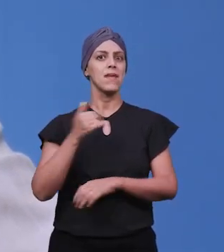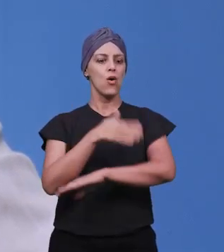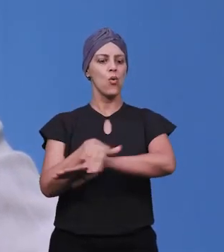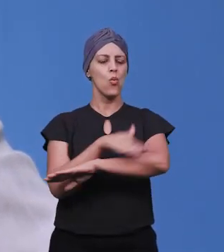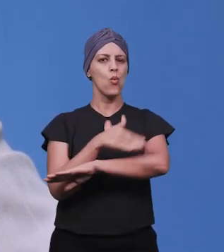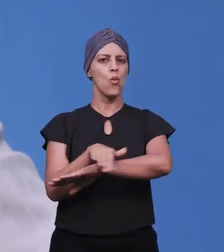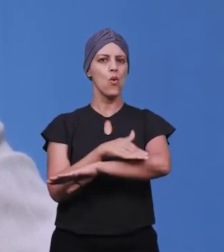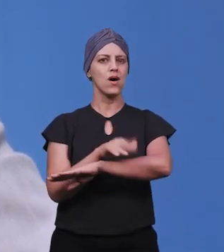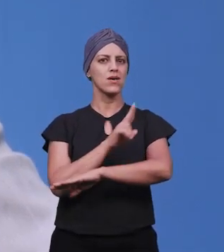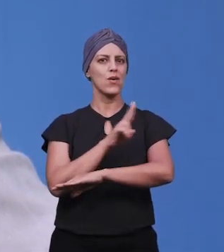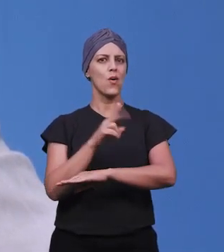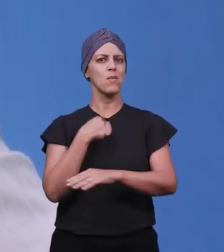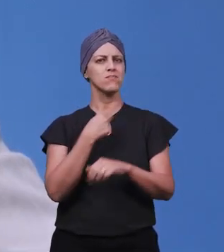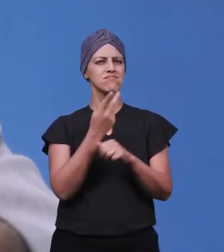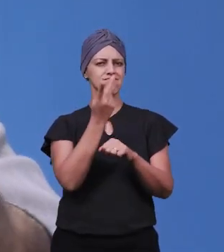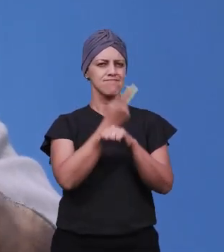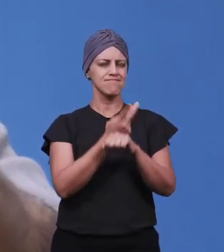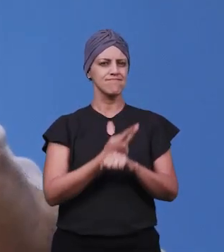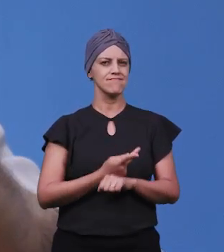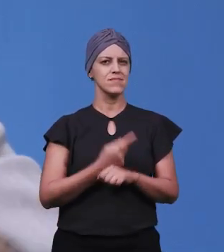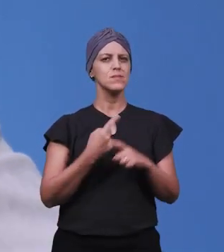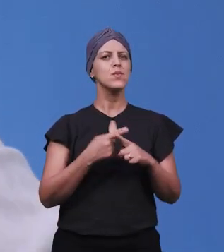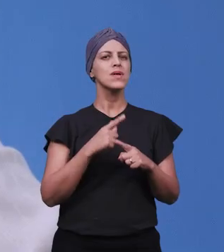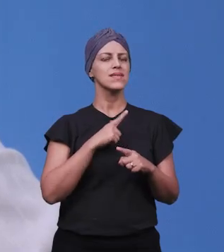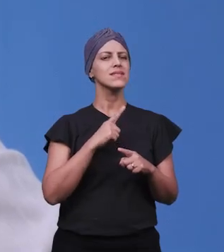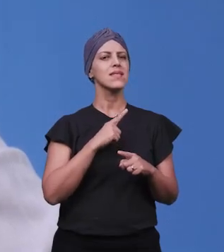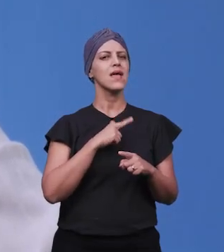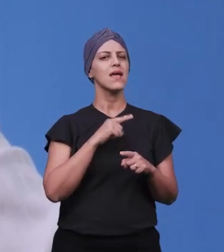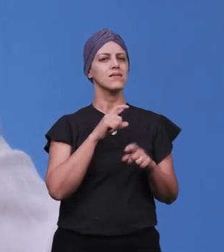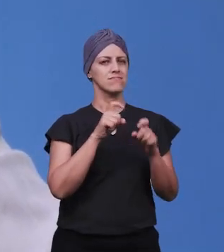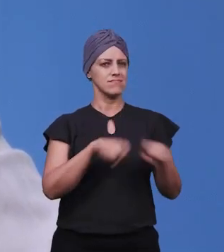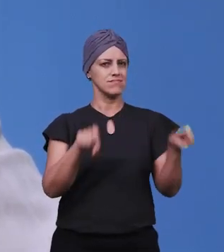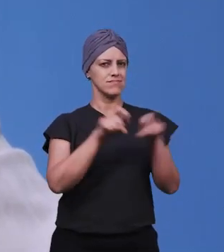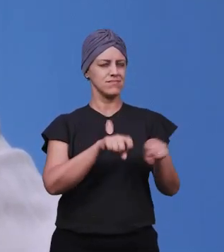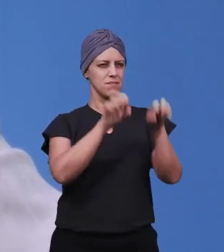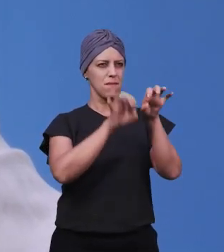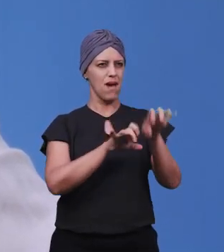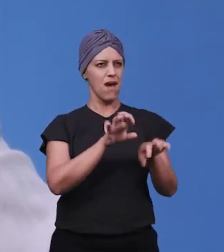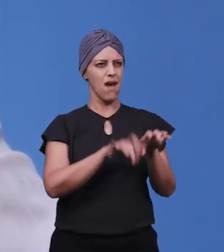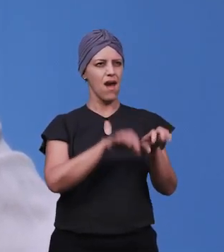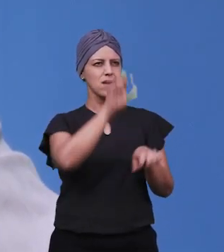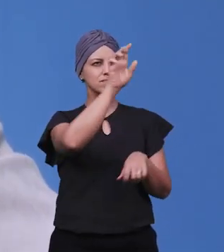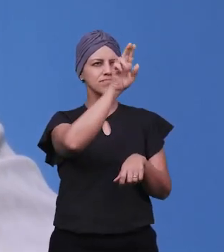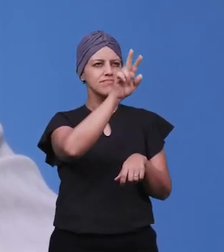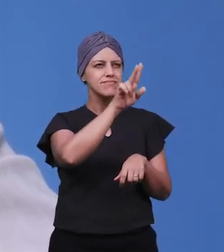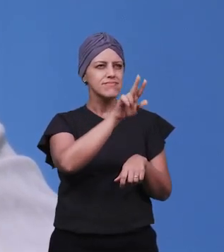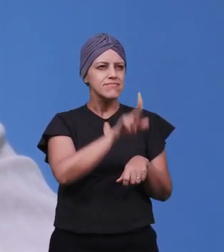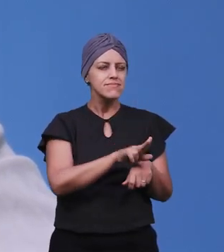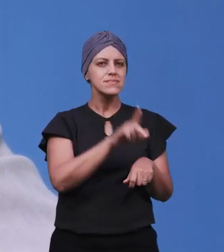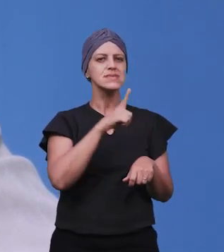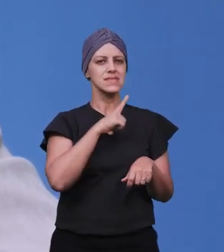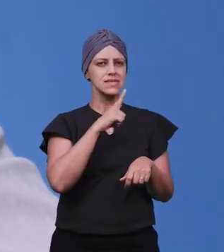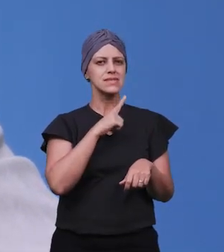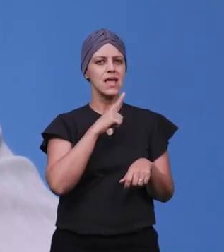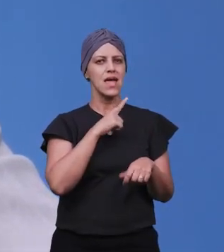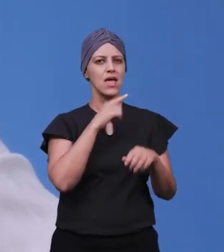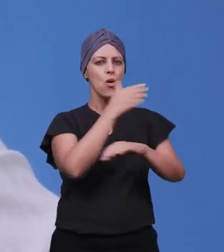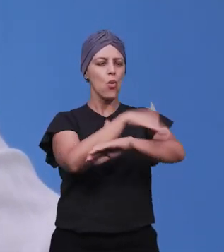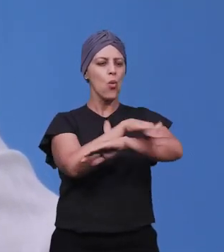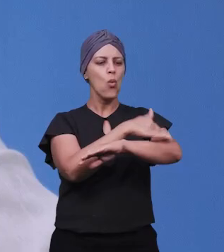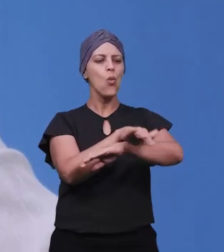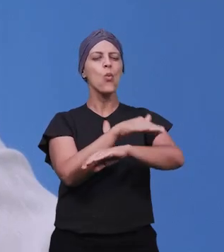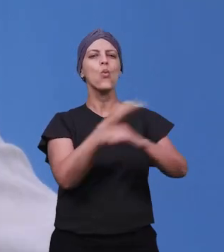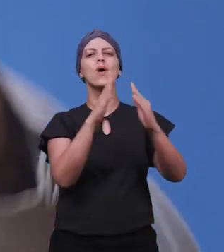bairro e eu procurei lá, porque nós temos lá no computador, né, o endereço das igrejas através de um link da Rádio